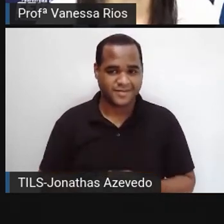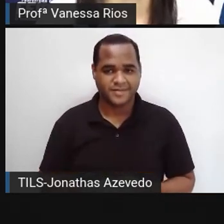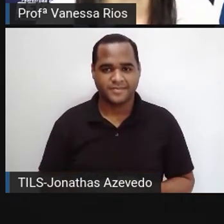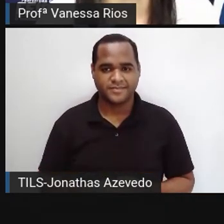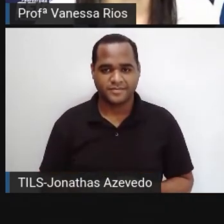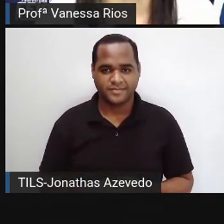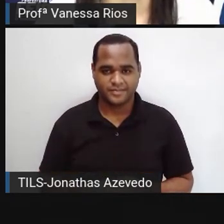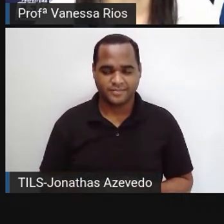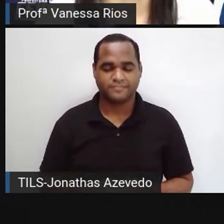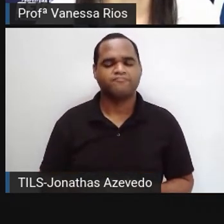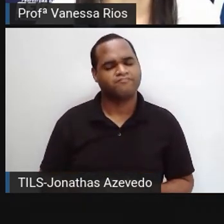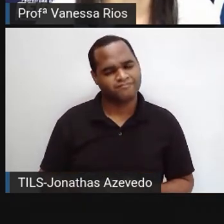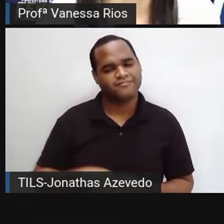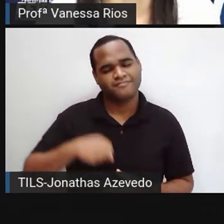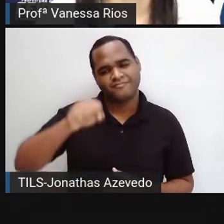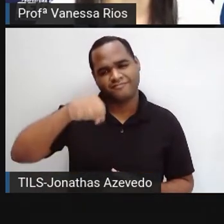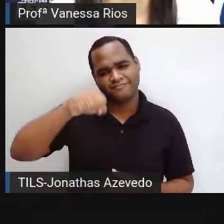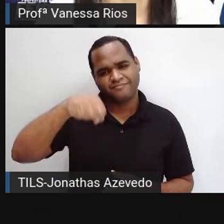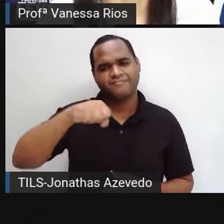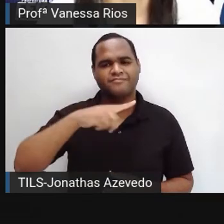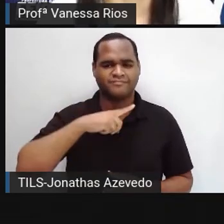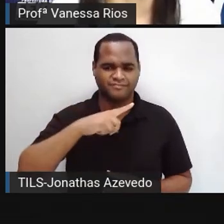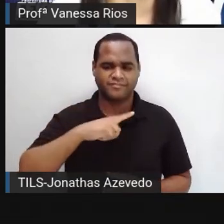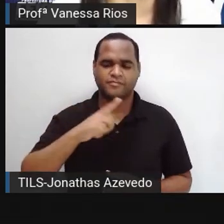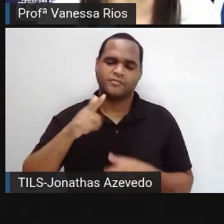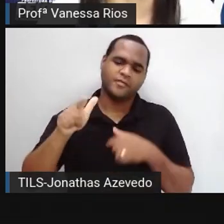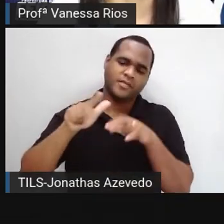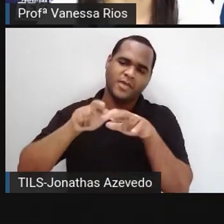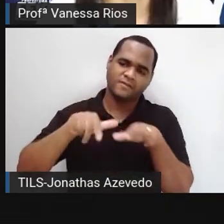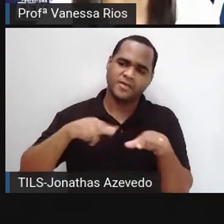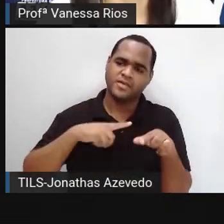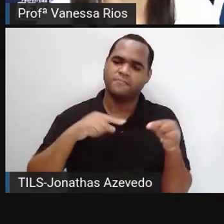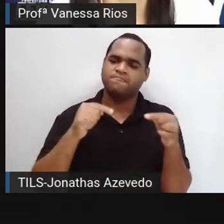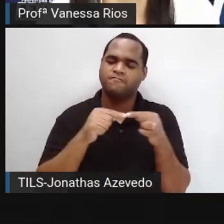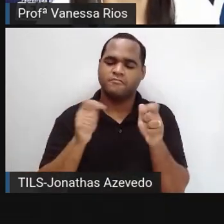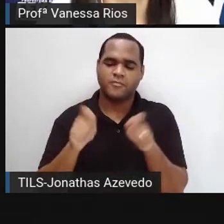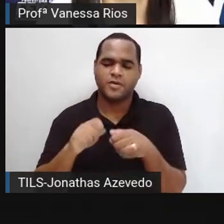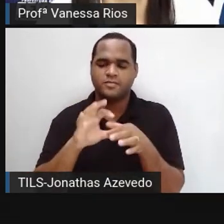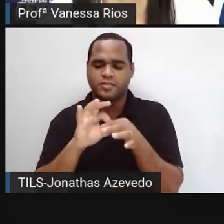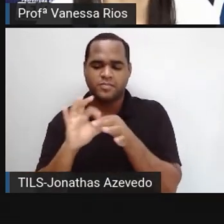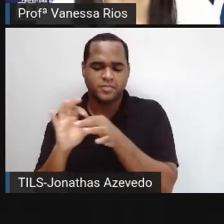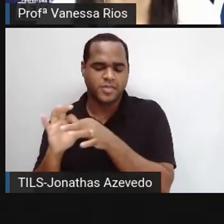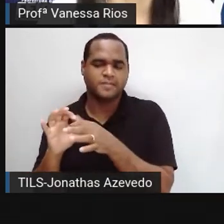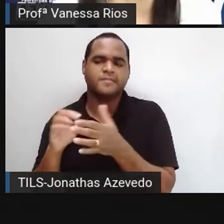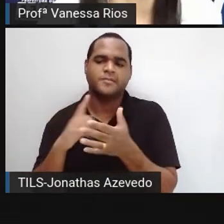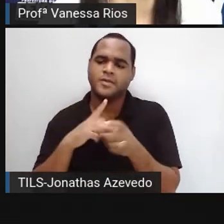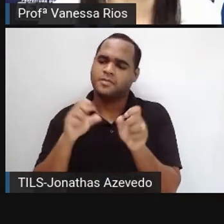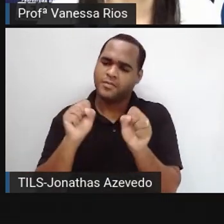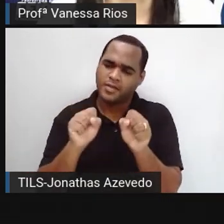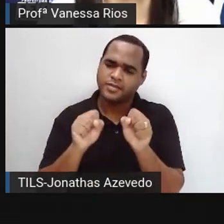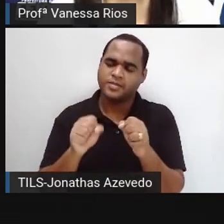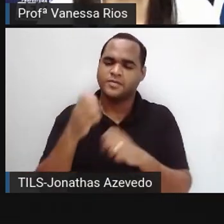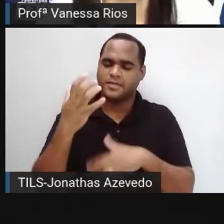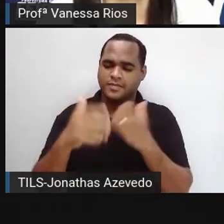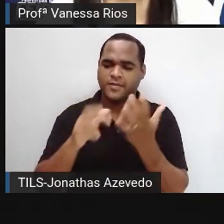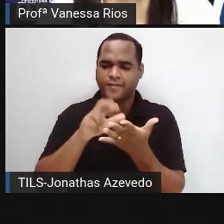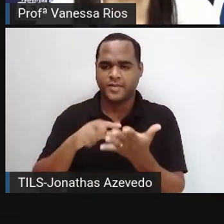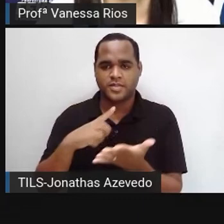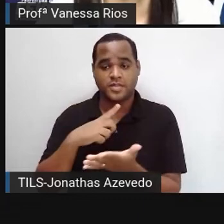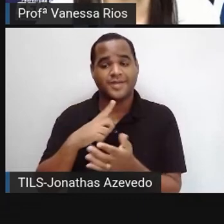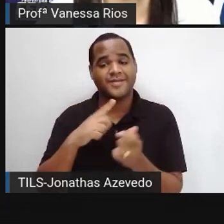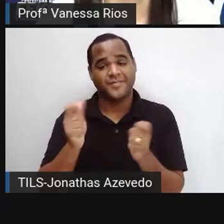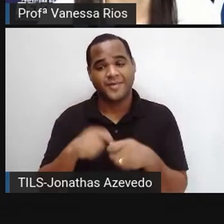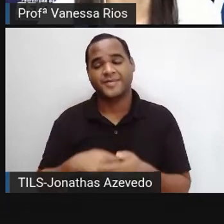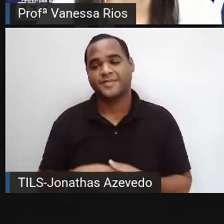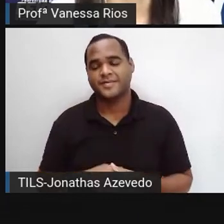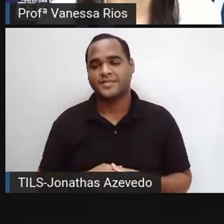Olhem só. Claro que existem aí outras ações relacionadas à música que você pode desenvolver.